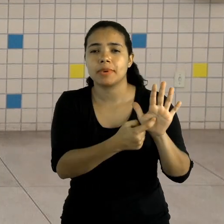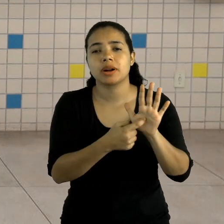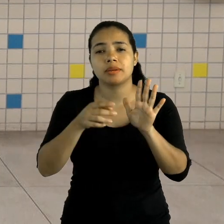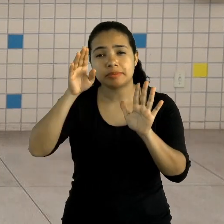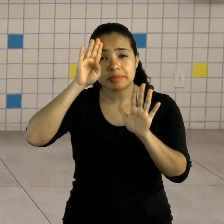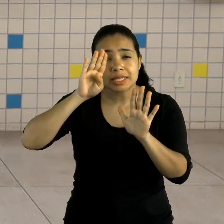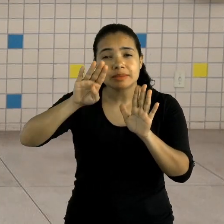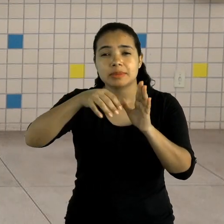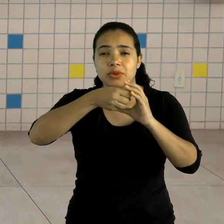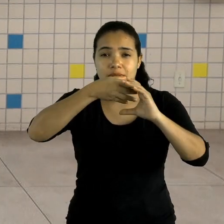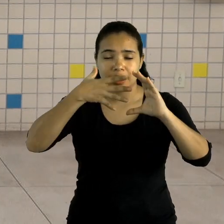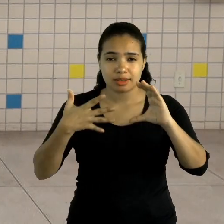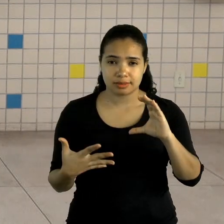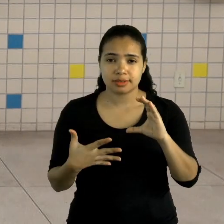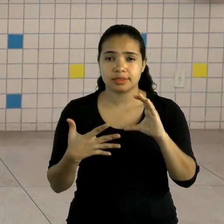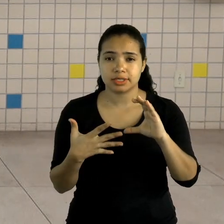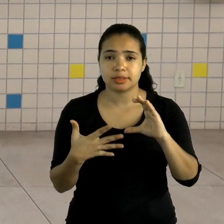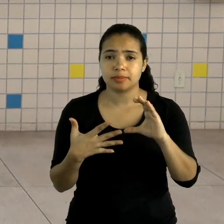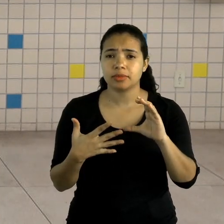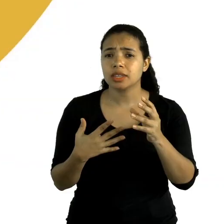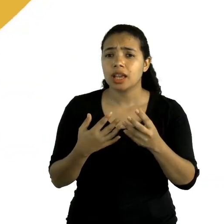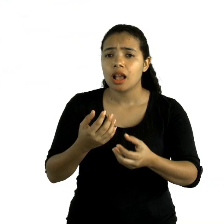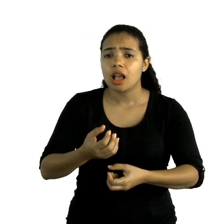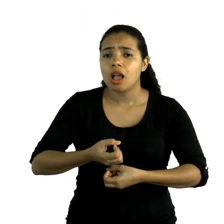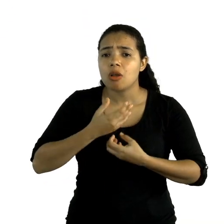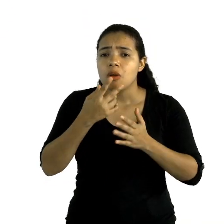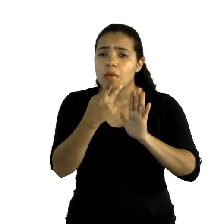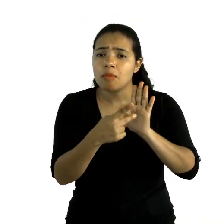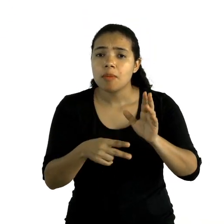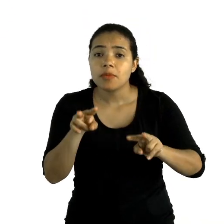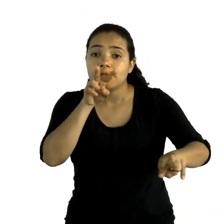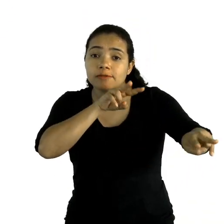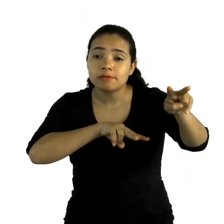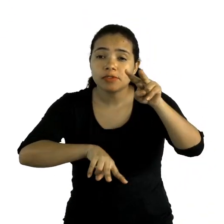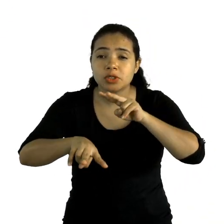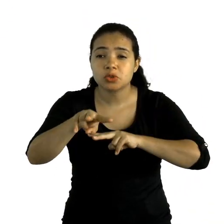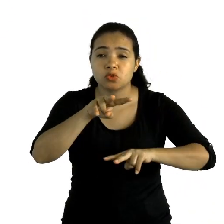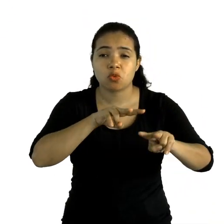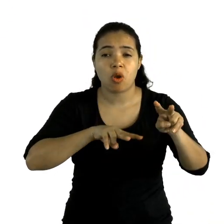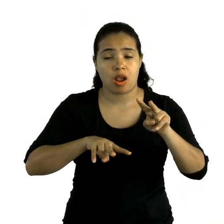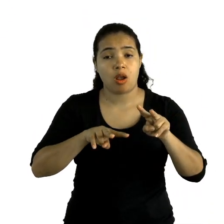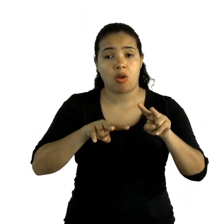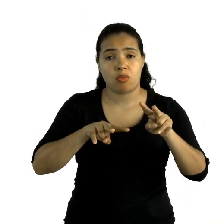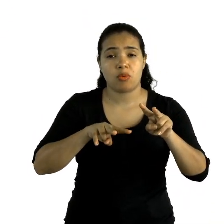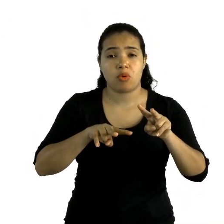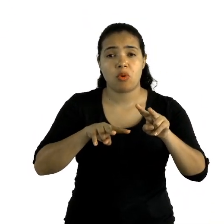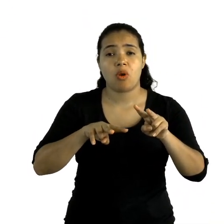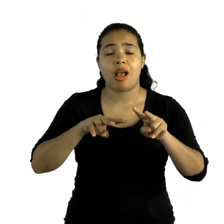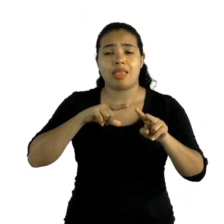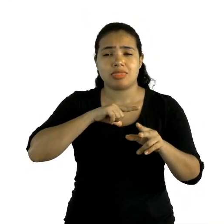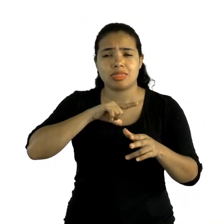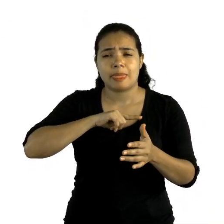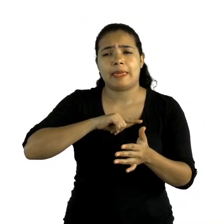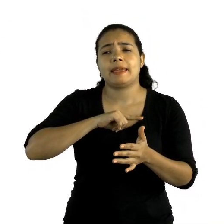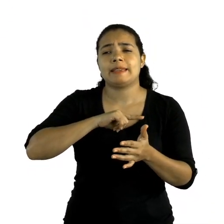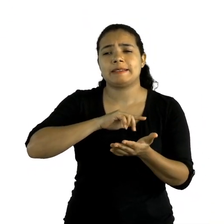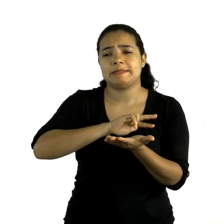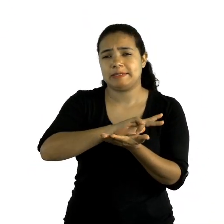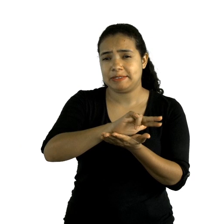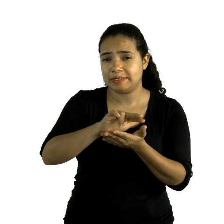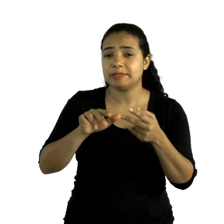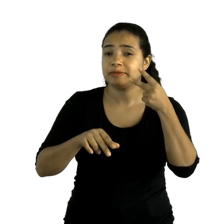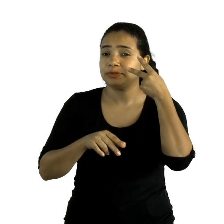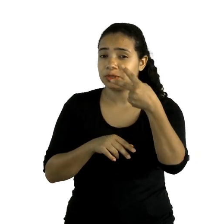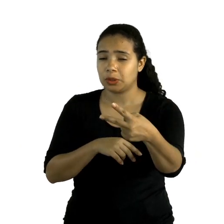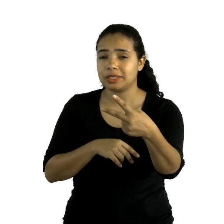principal característica. E o poema visual, ou poema concreto, ele é composto por dois tipos